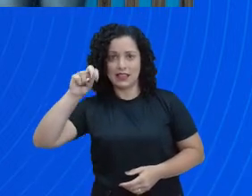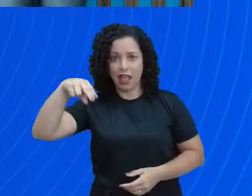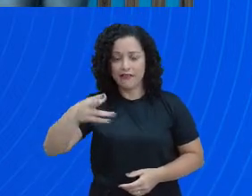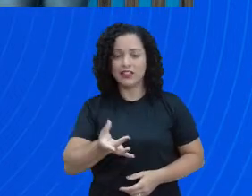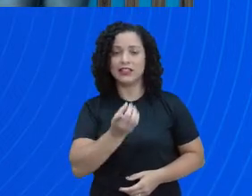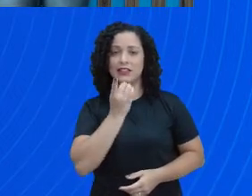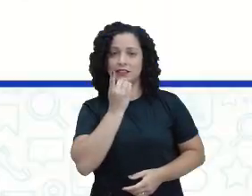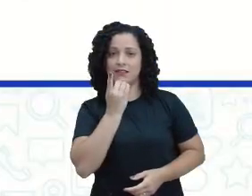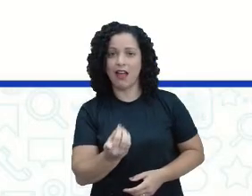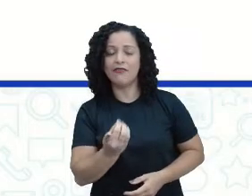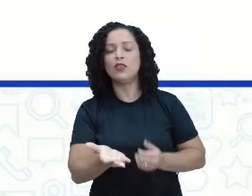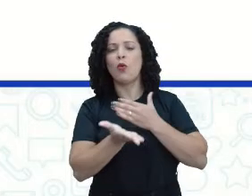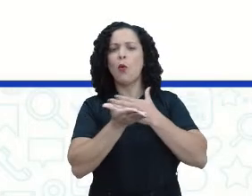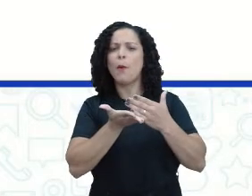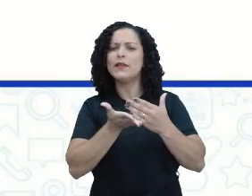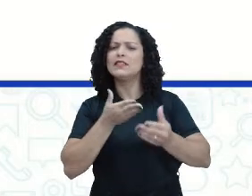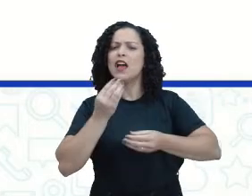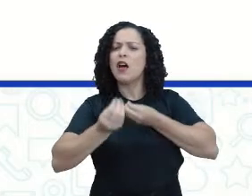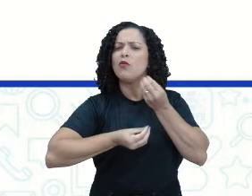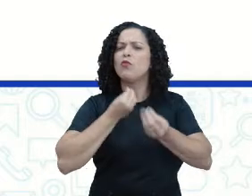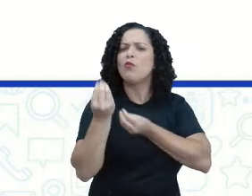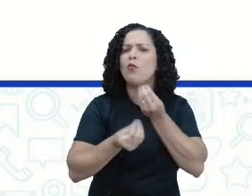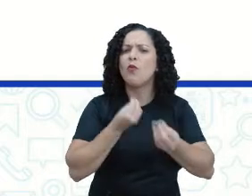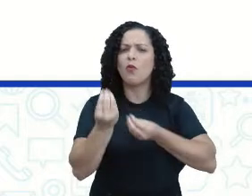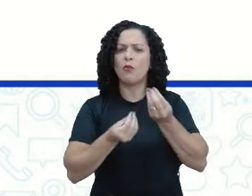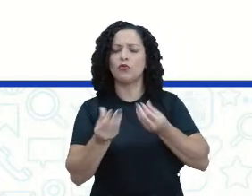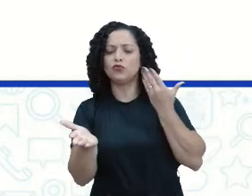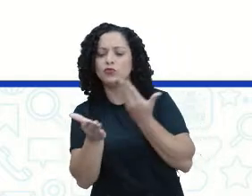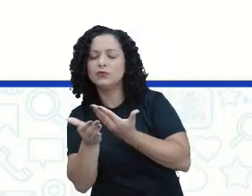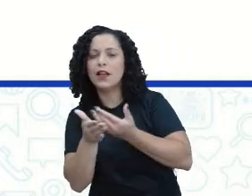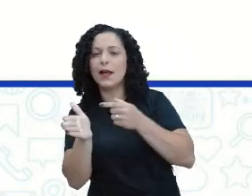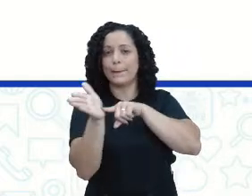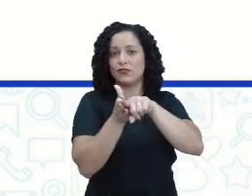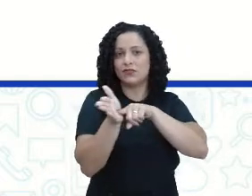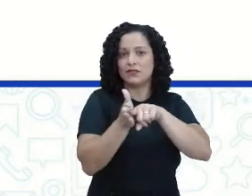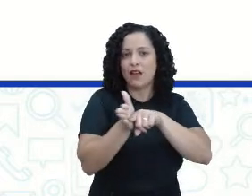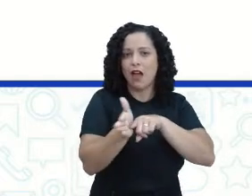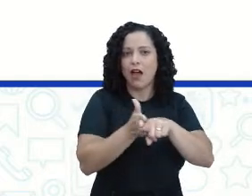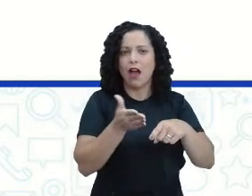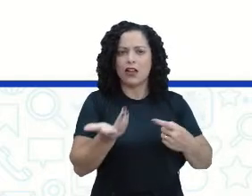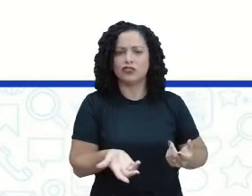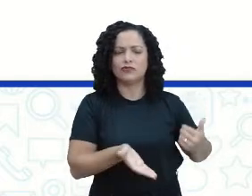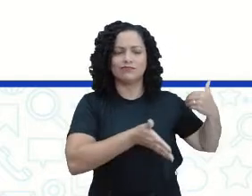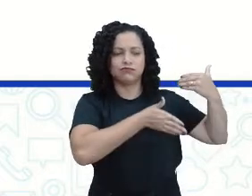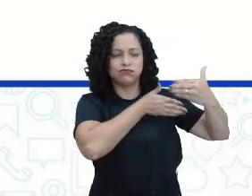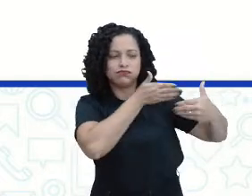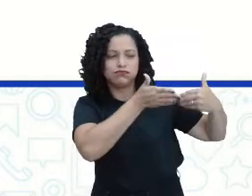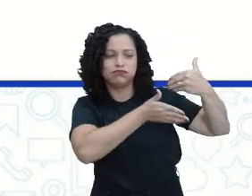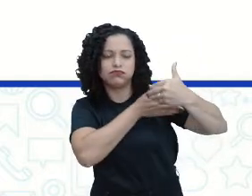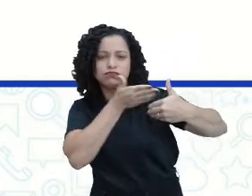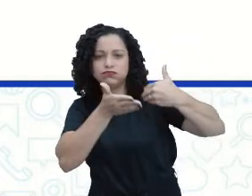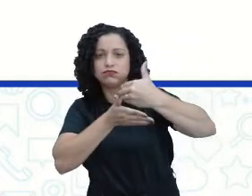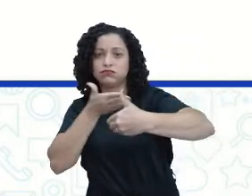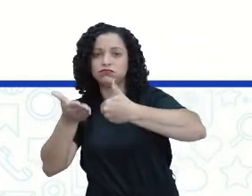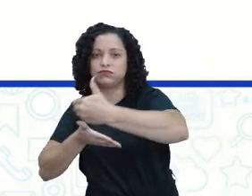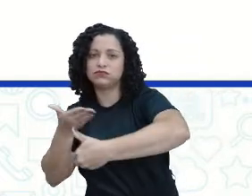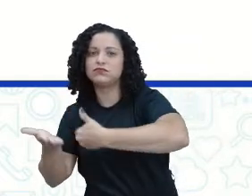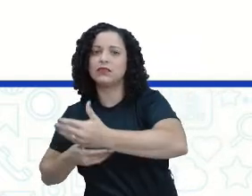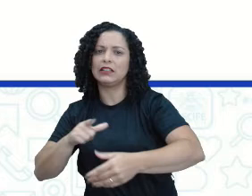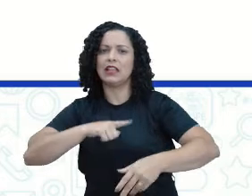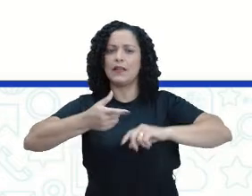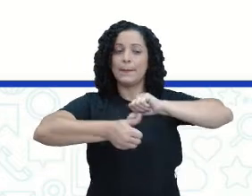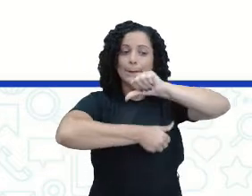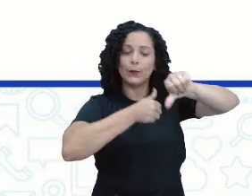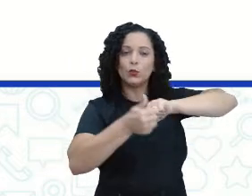começou a trabalhar, né, com essa questão da origem das espécies. As espécies elas descendem de